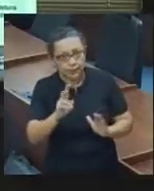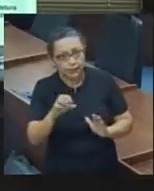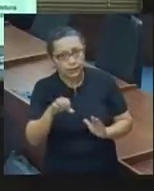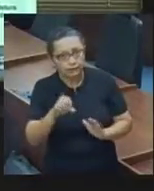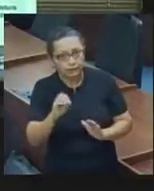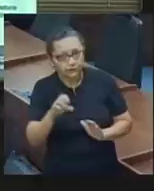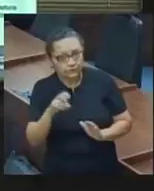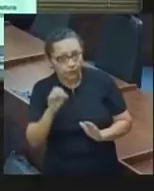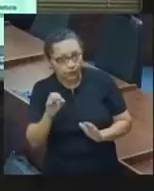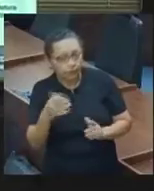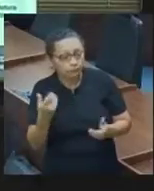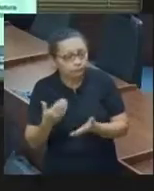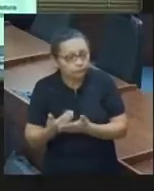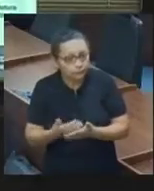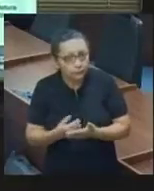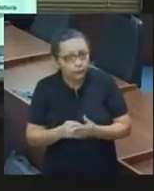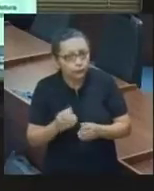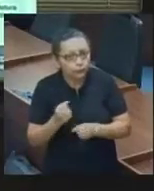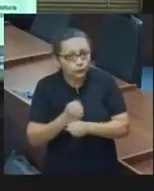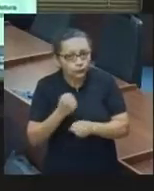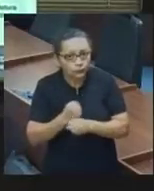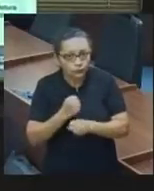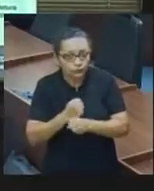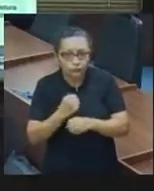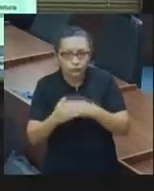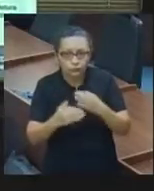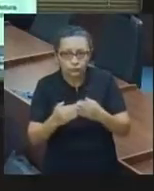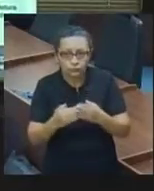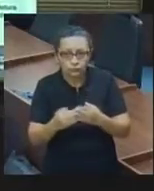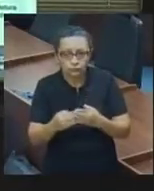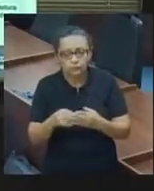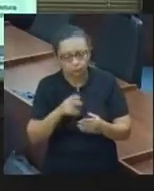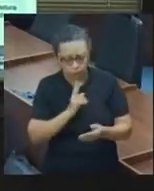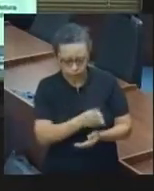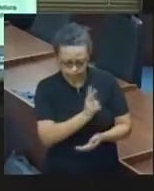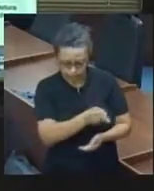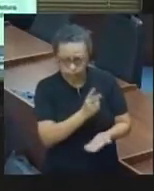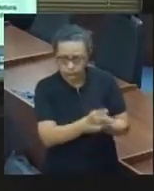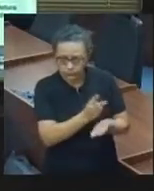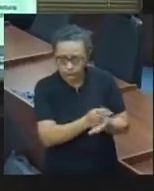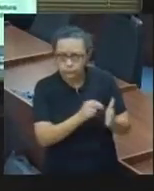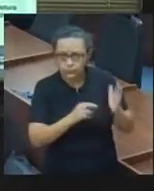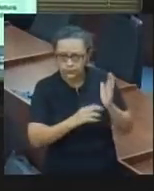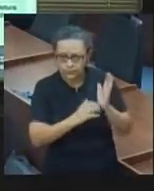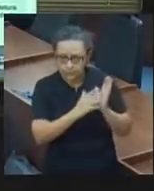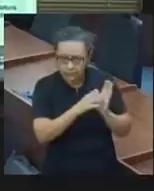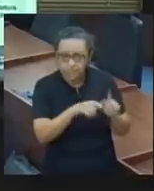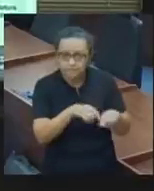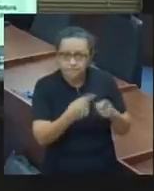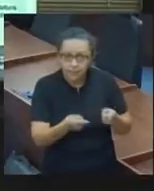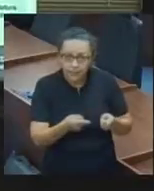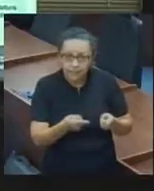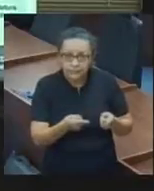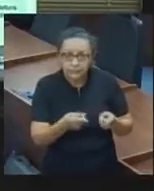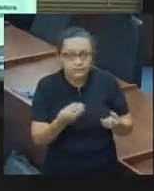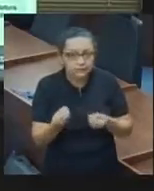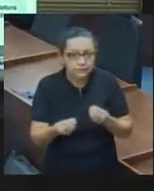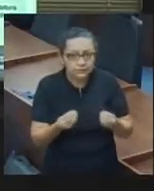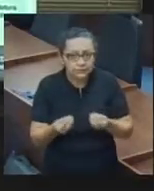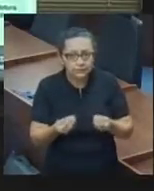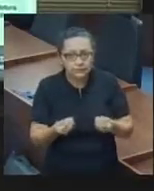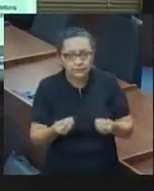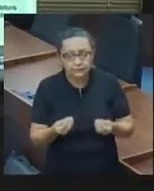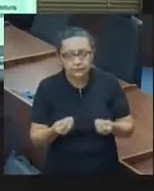é construir e manter essa escada mais de uma maneira que